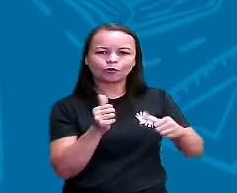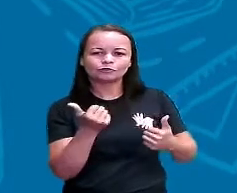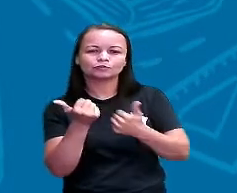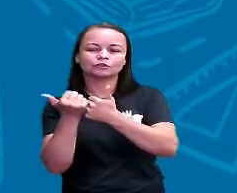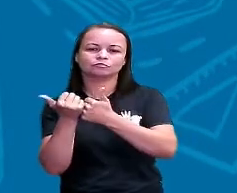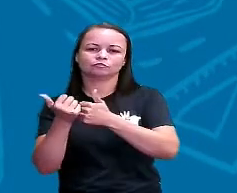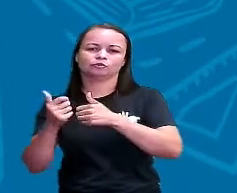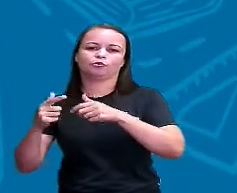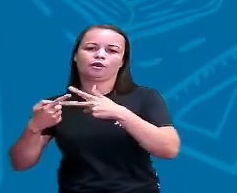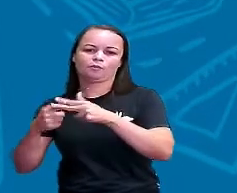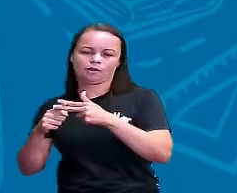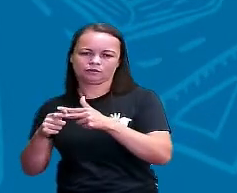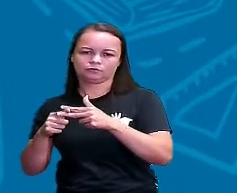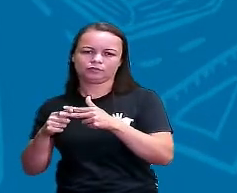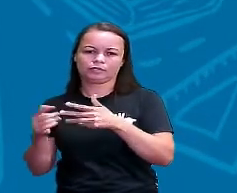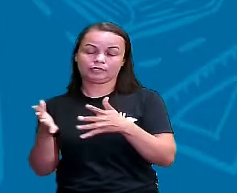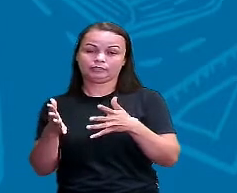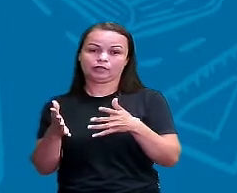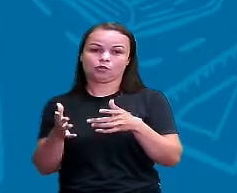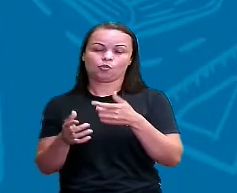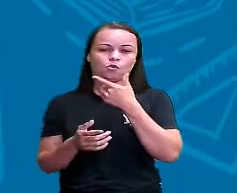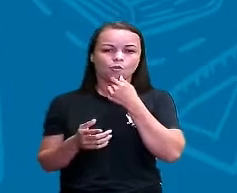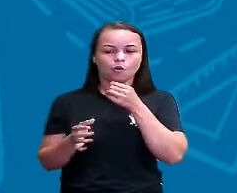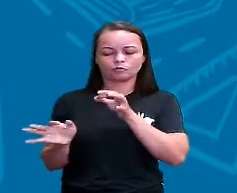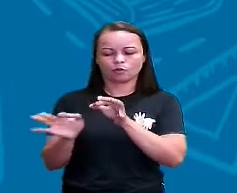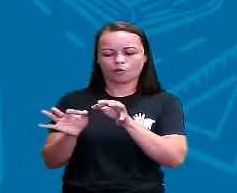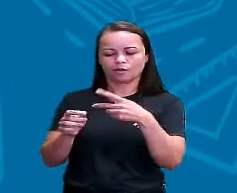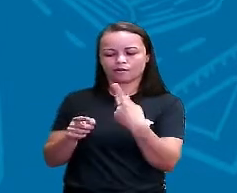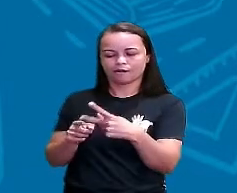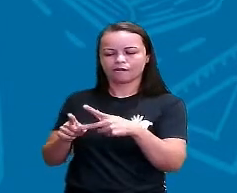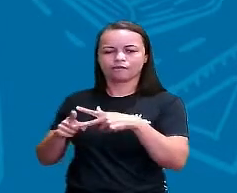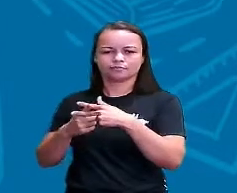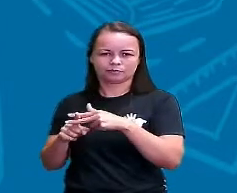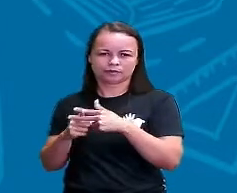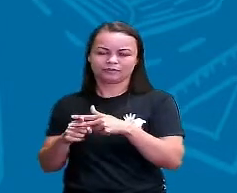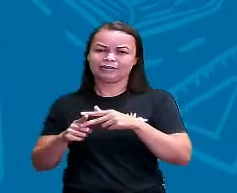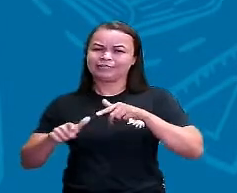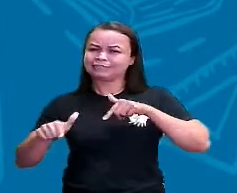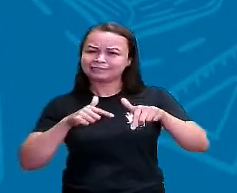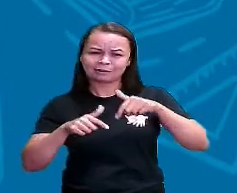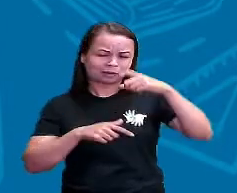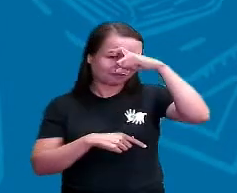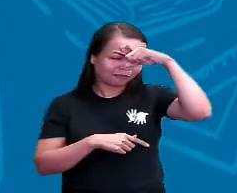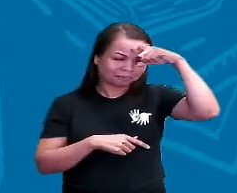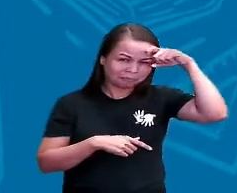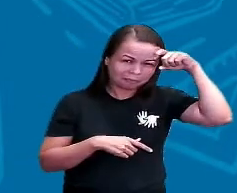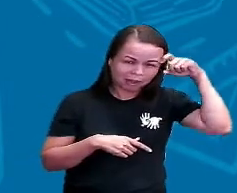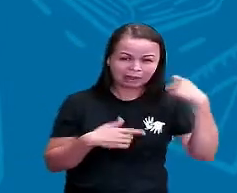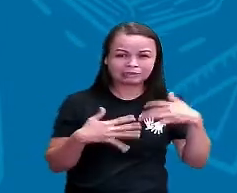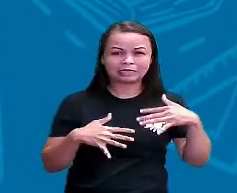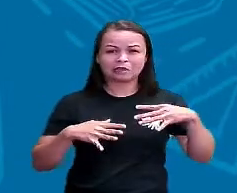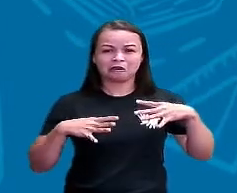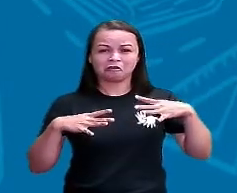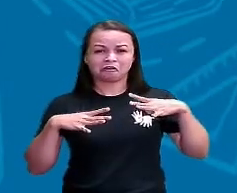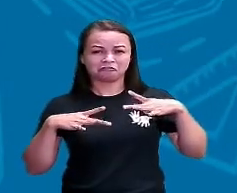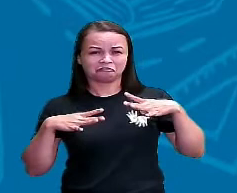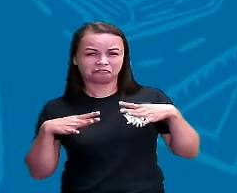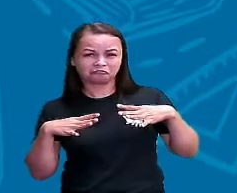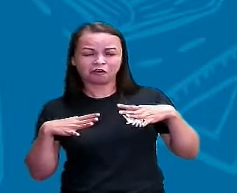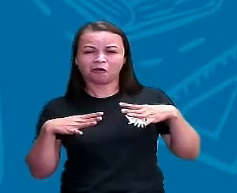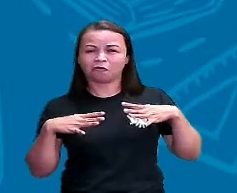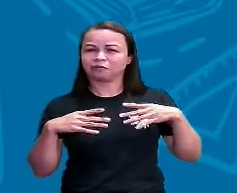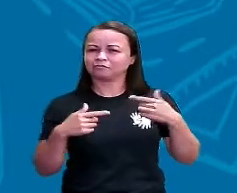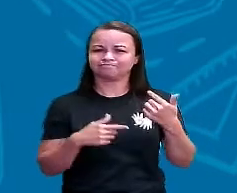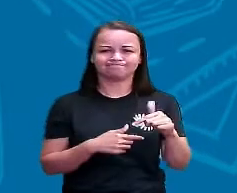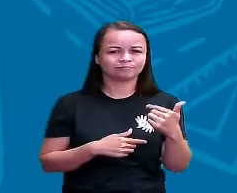homens operam essas máquinas. Então, eles trabalhavam muito, eles não tinham folga, eles não